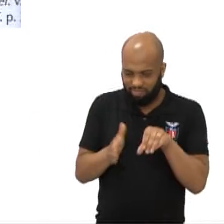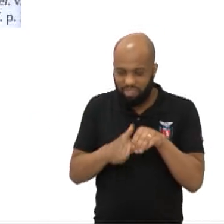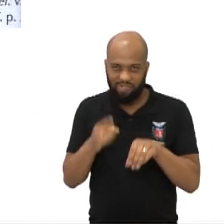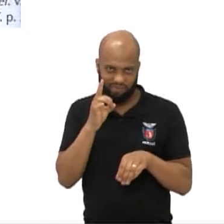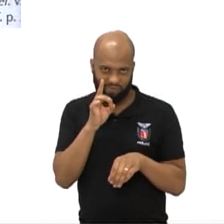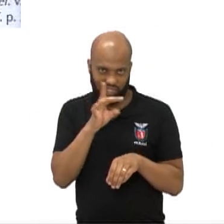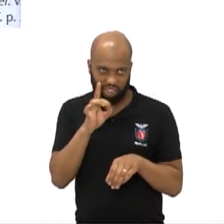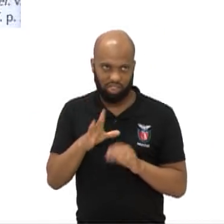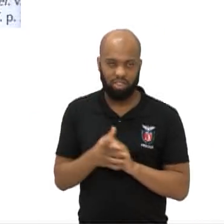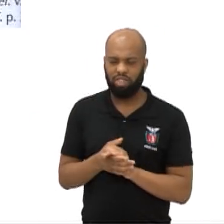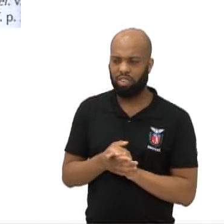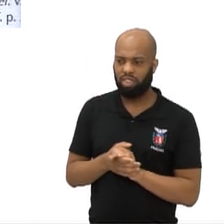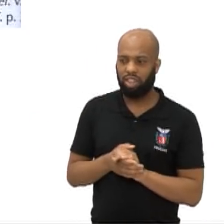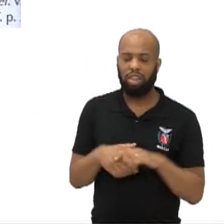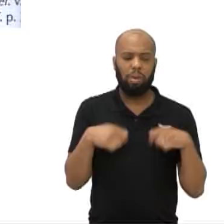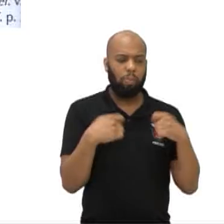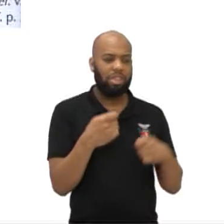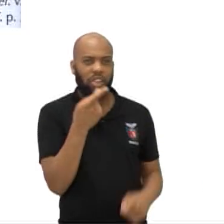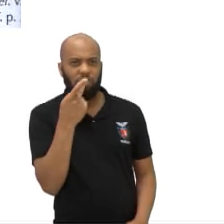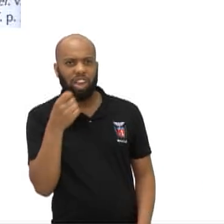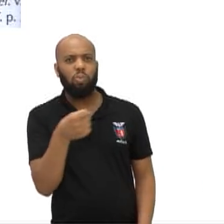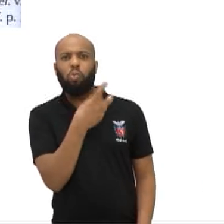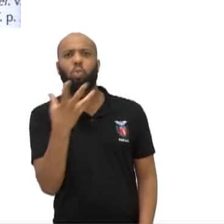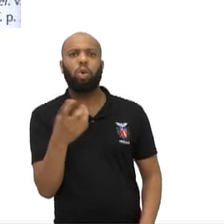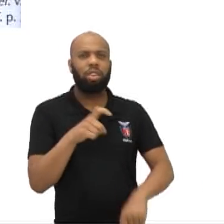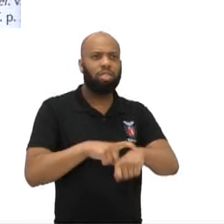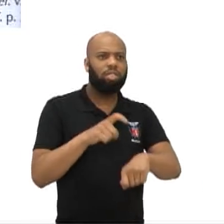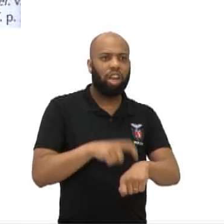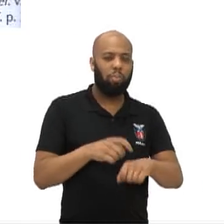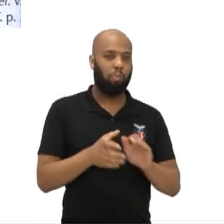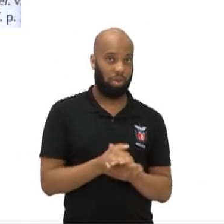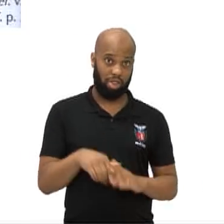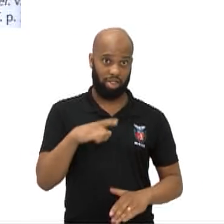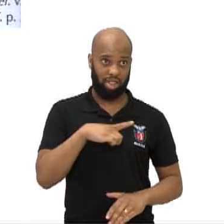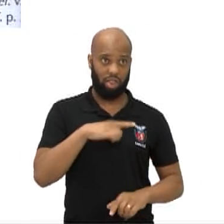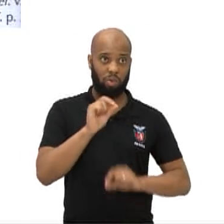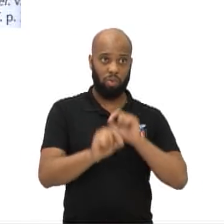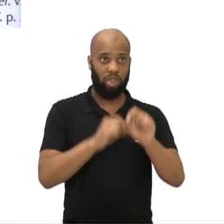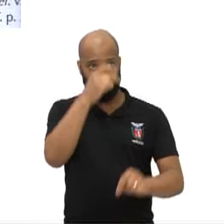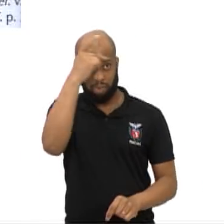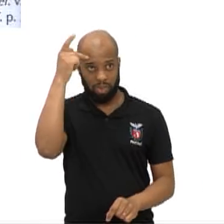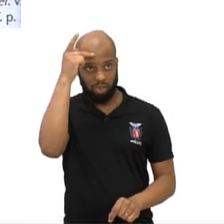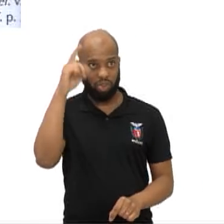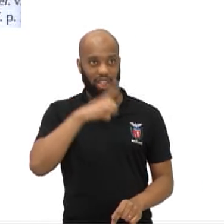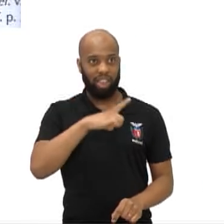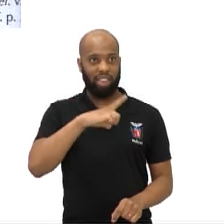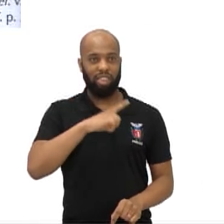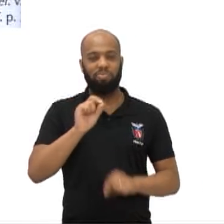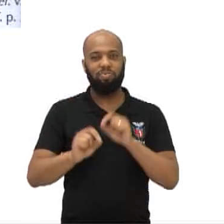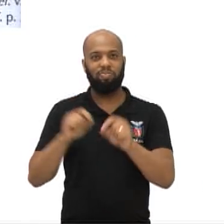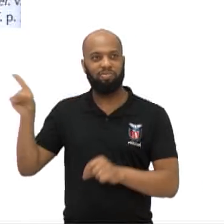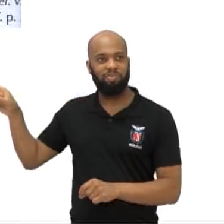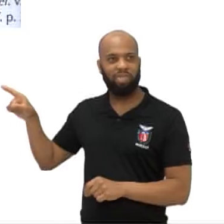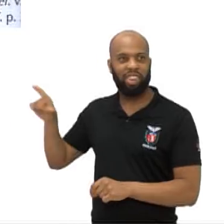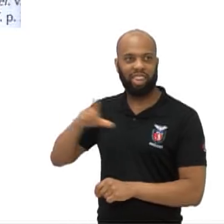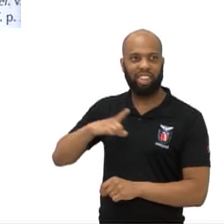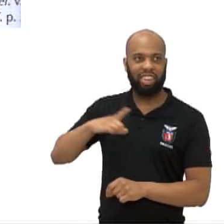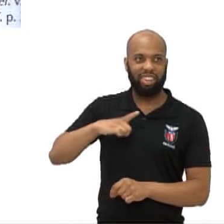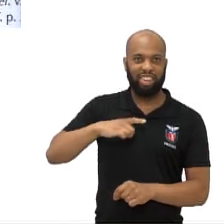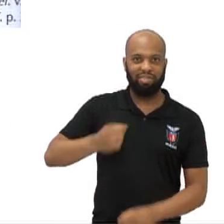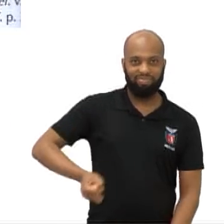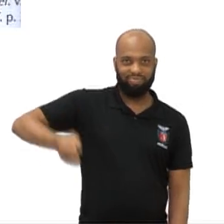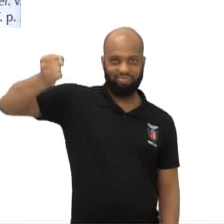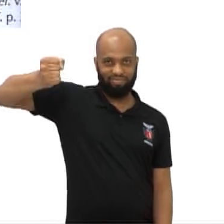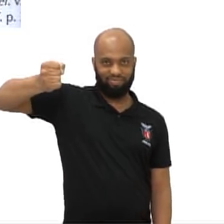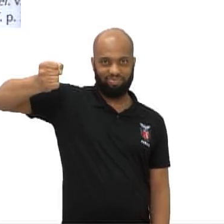Ele devia ter dito por quanto tempo? E ali vocês têm, né? A pessoa com o pepino acima ali, elevou o